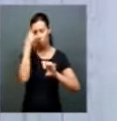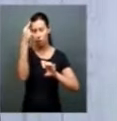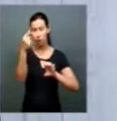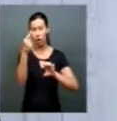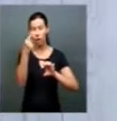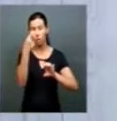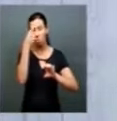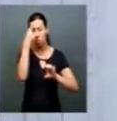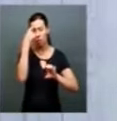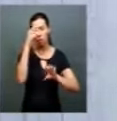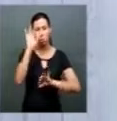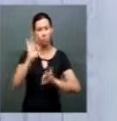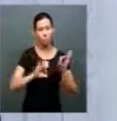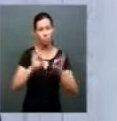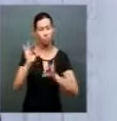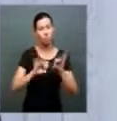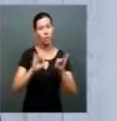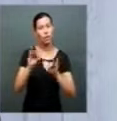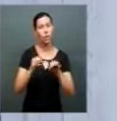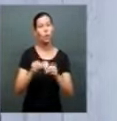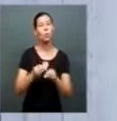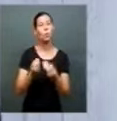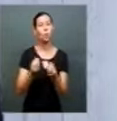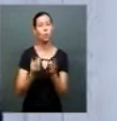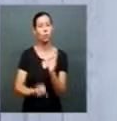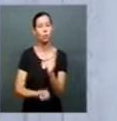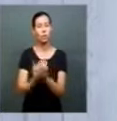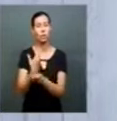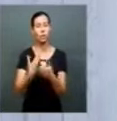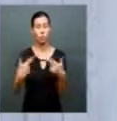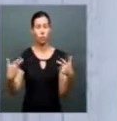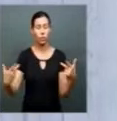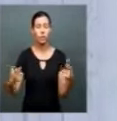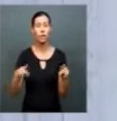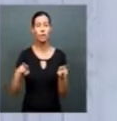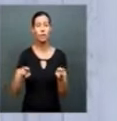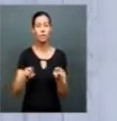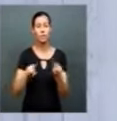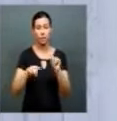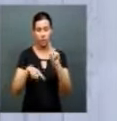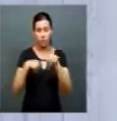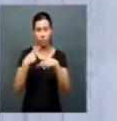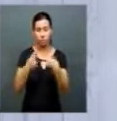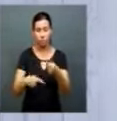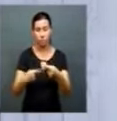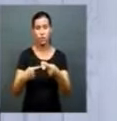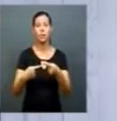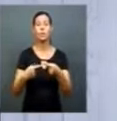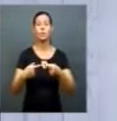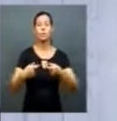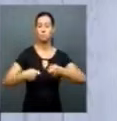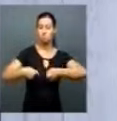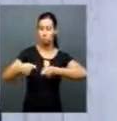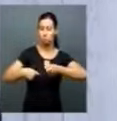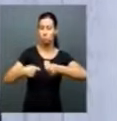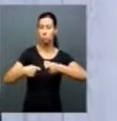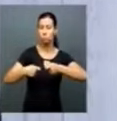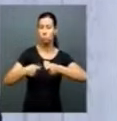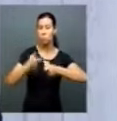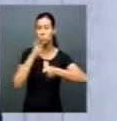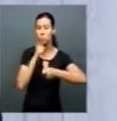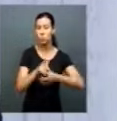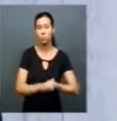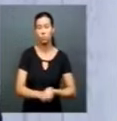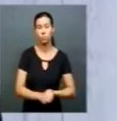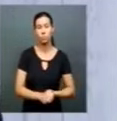ideia deles, transformar essa ideia em um produto e depois inserir ela no mercado. A questão do repetível, como que eles